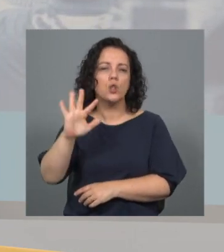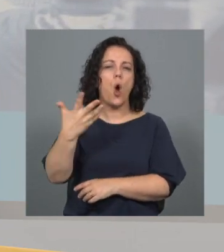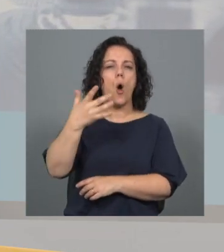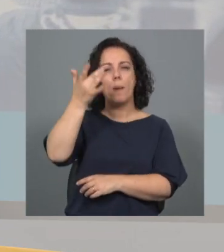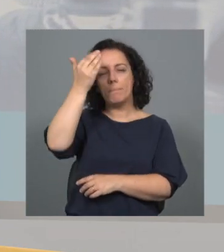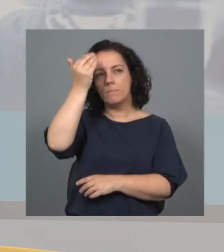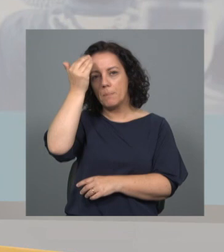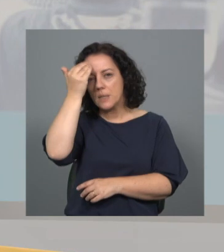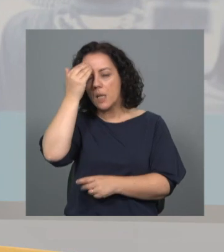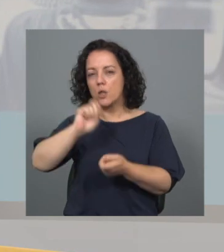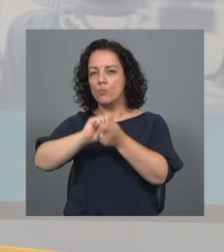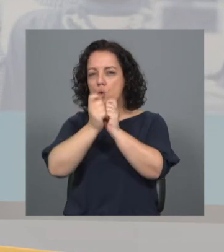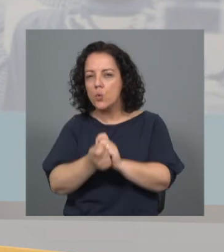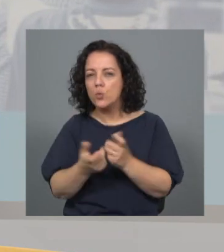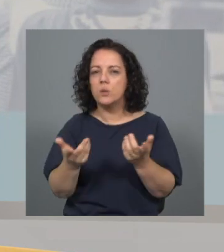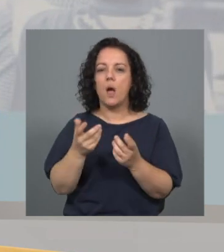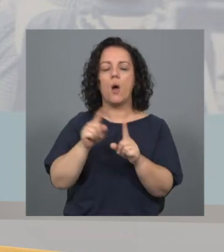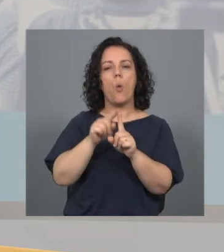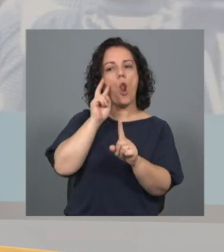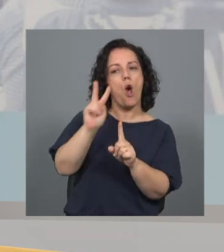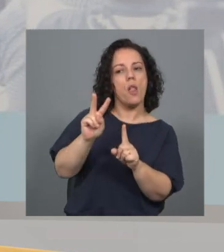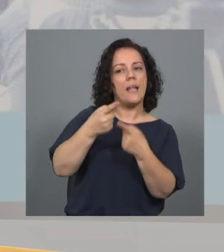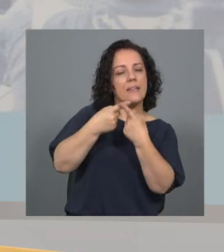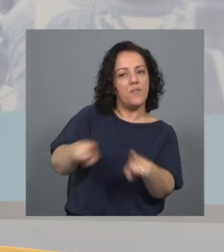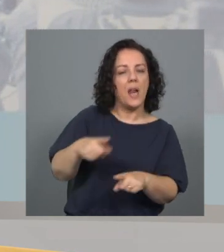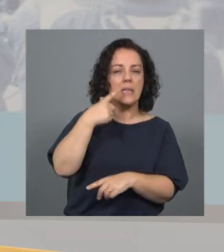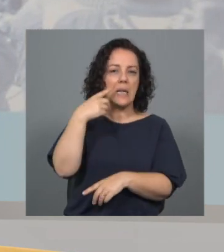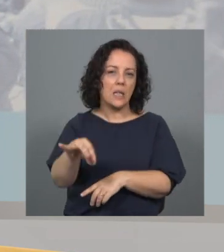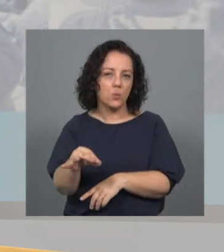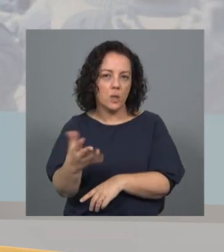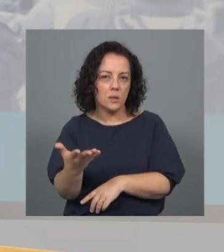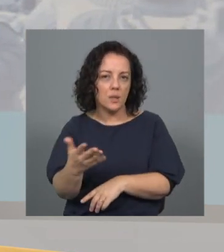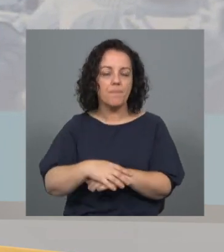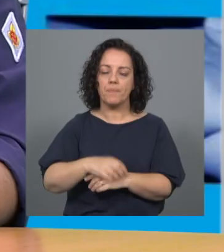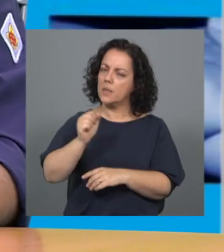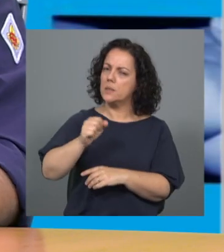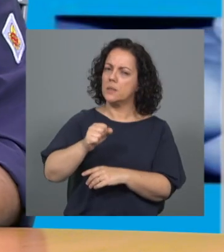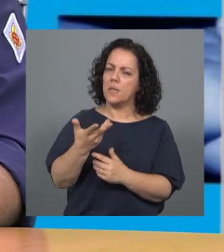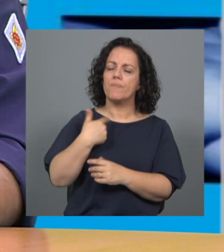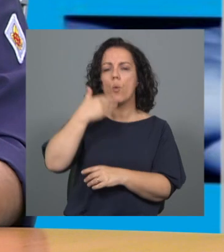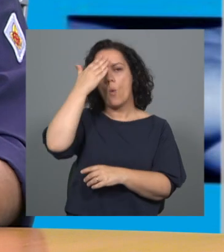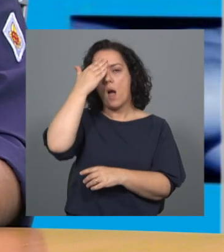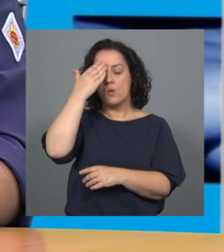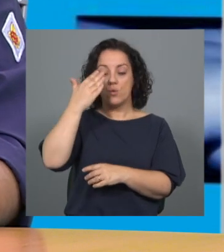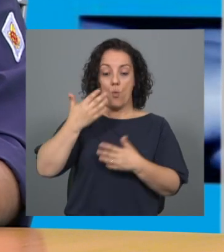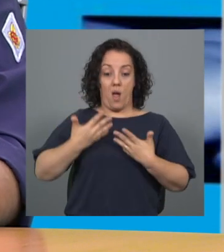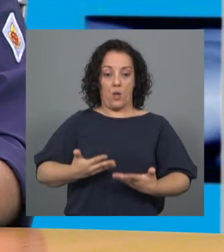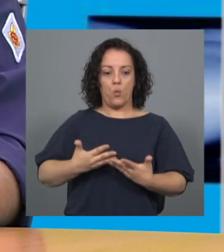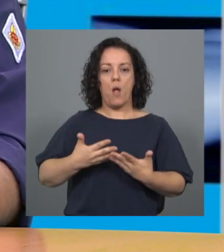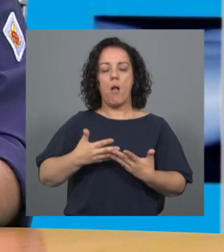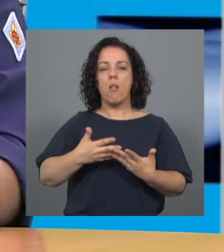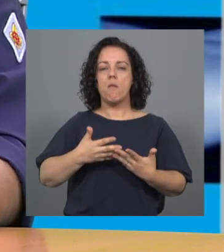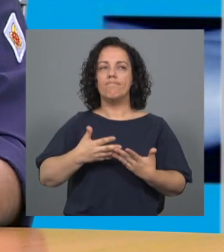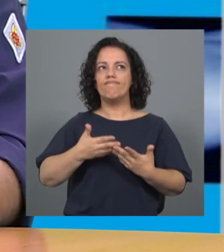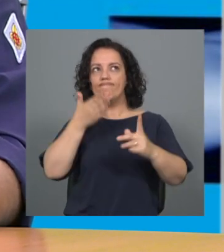mentalidades, olhar de forma diferente para a natureza? Completamente. E acho que hoje em dia a mensagem centra-se muito nisto e